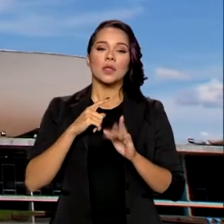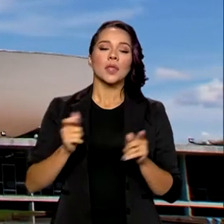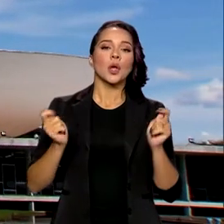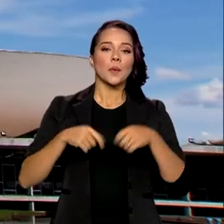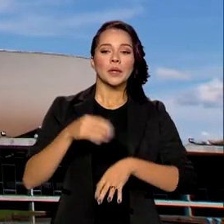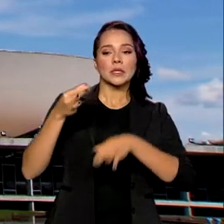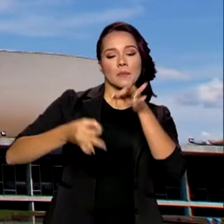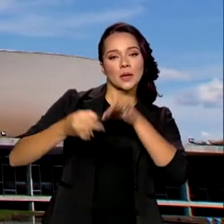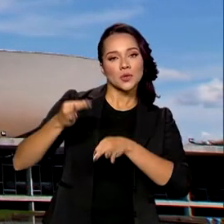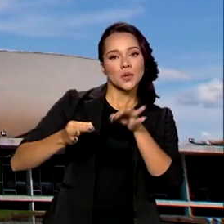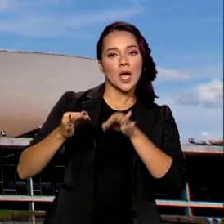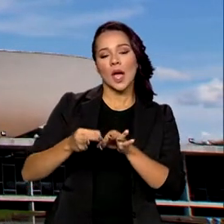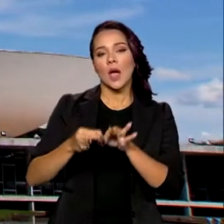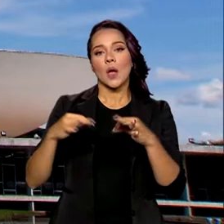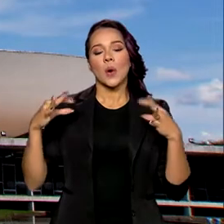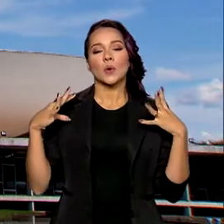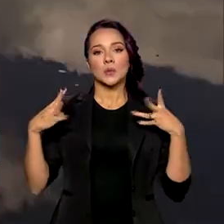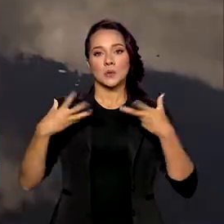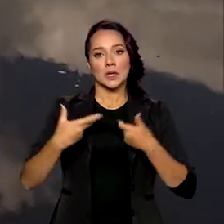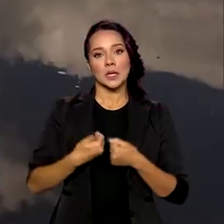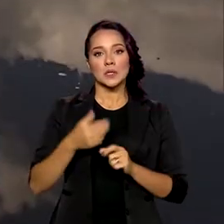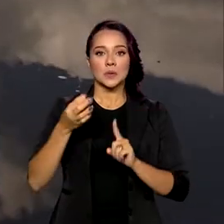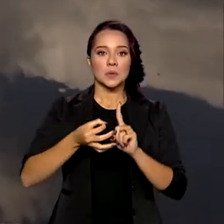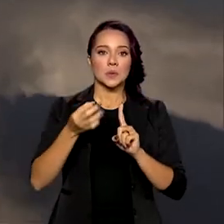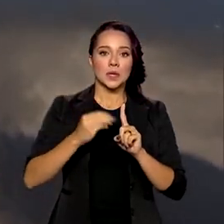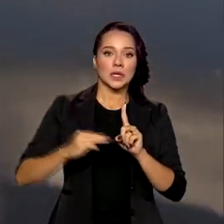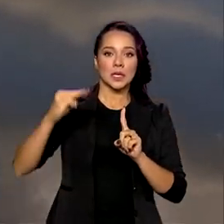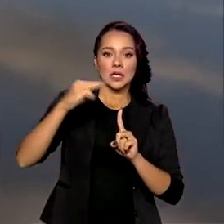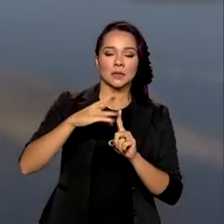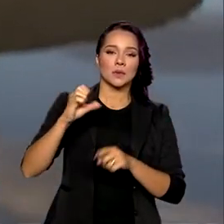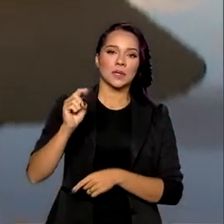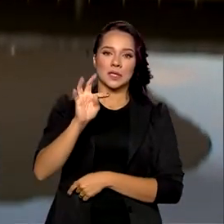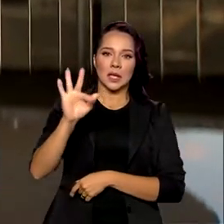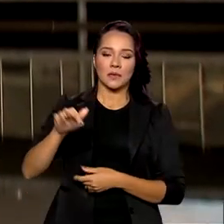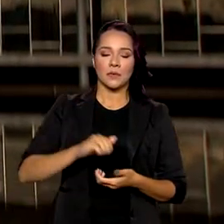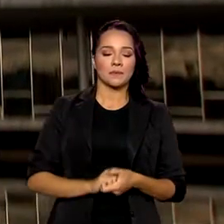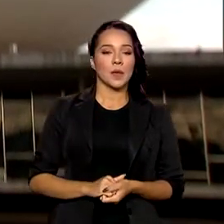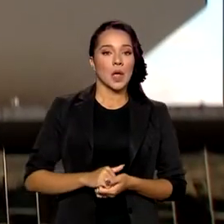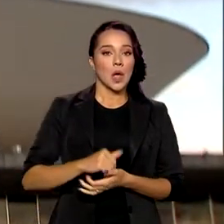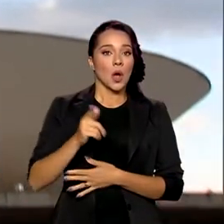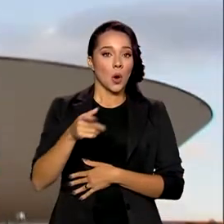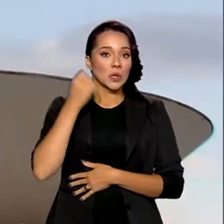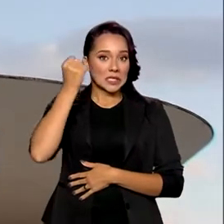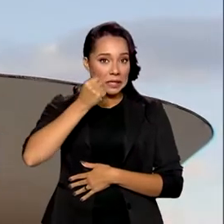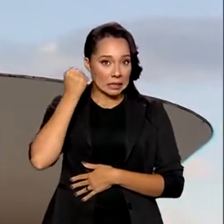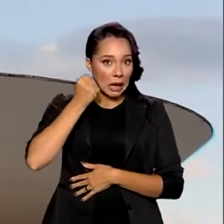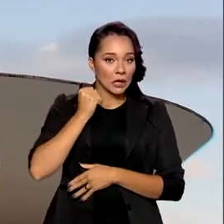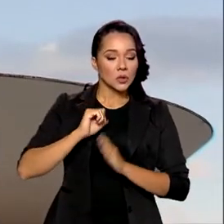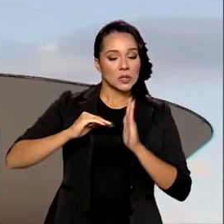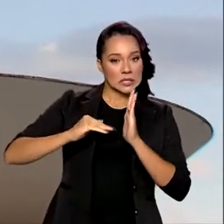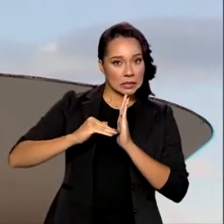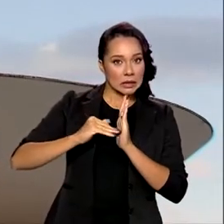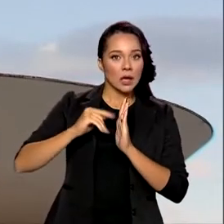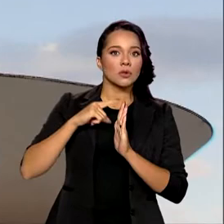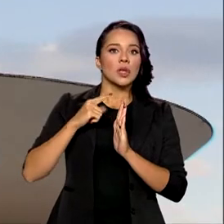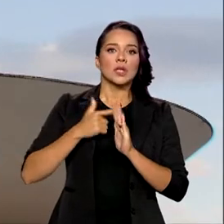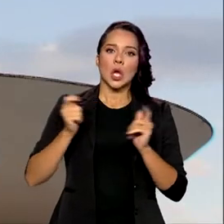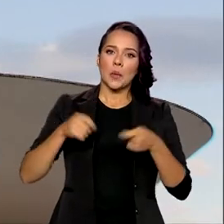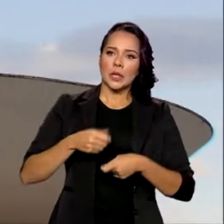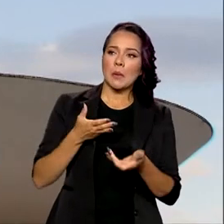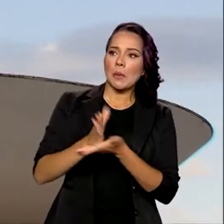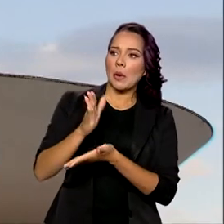julgar os ministros do Supremo Tribunal Federal. Para além disso, né, o Senado tem uma competência para aprovação de uma série de